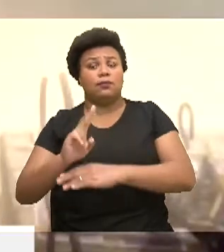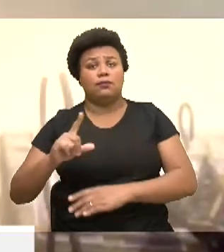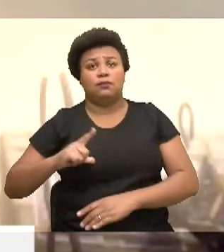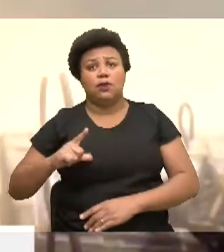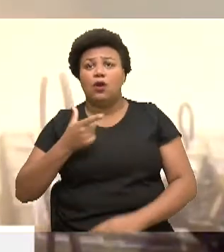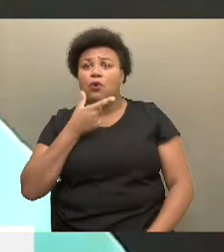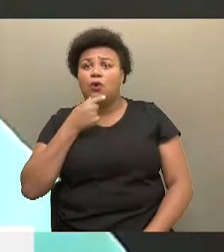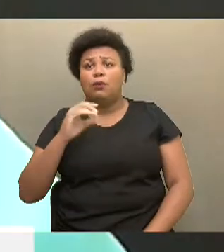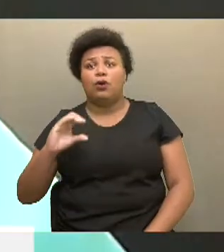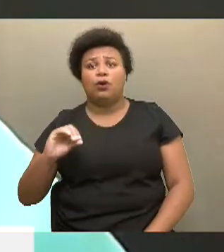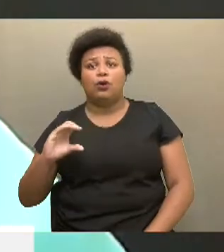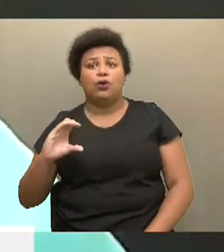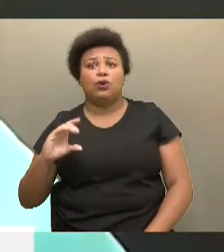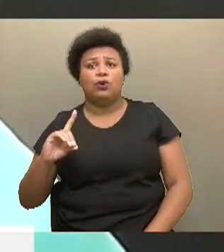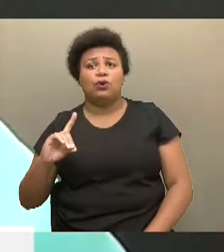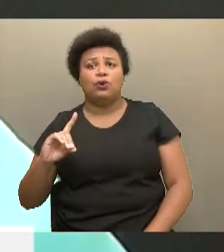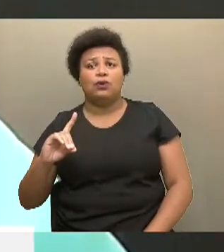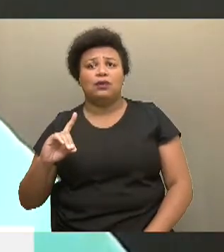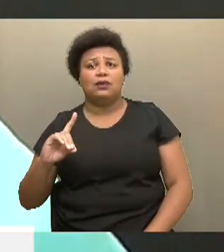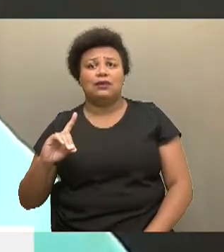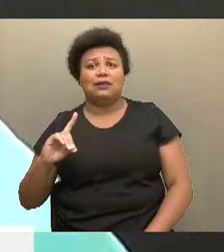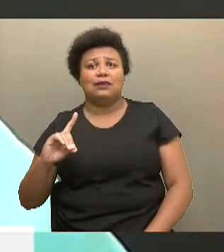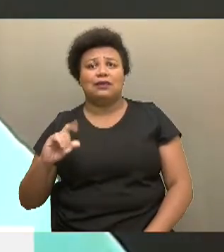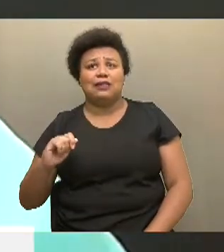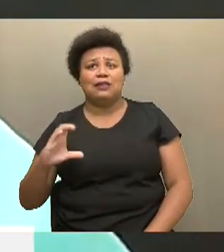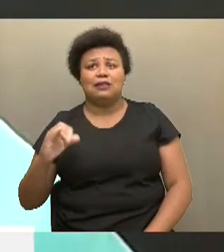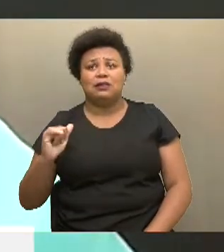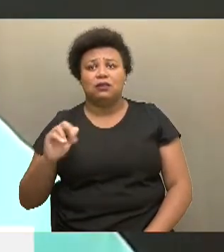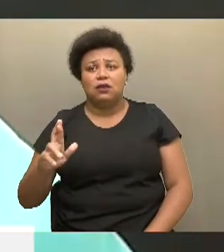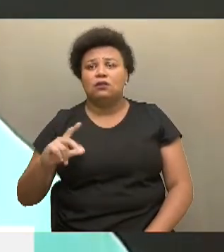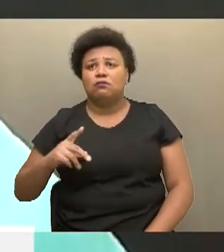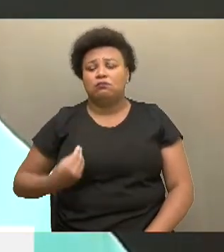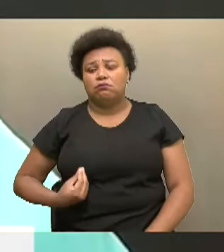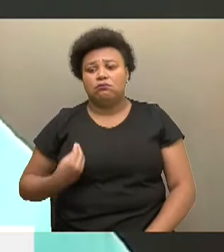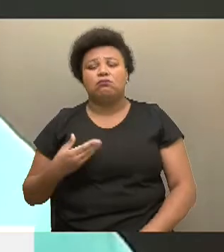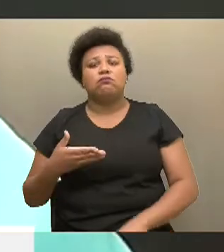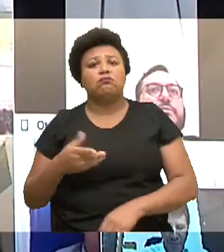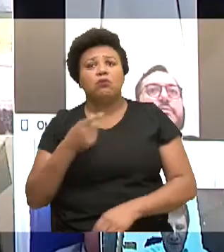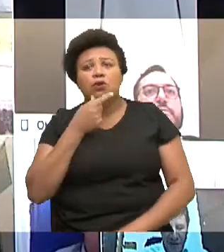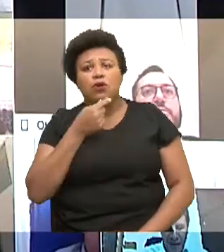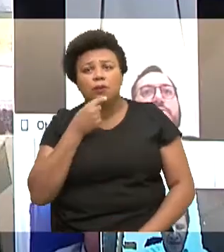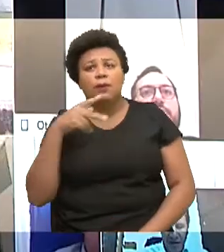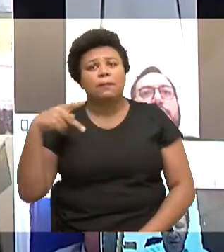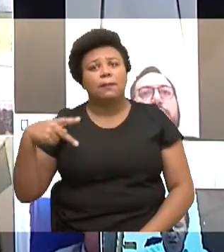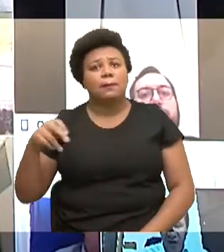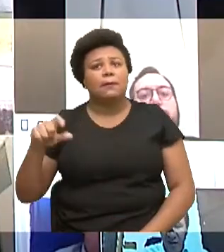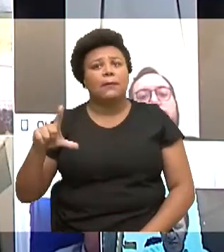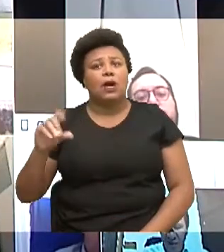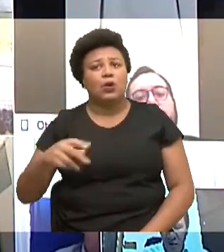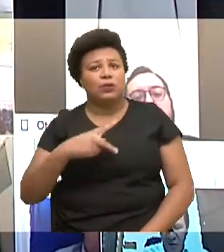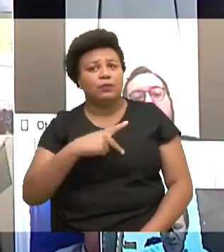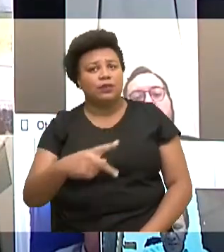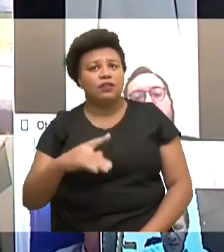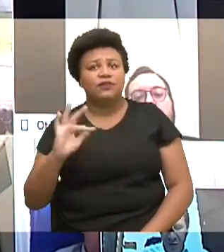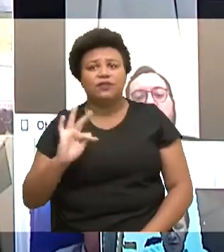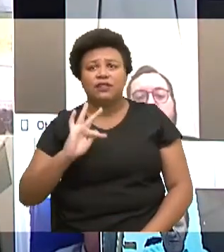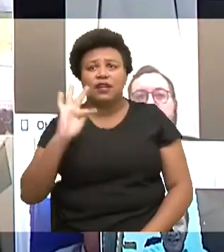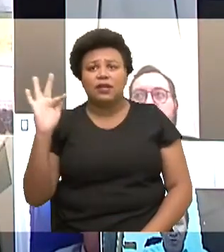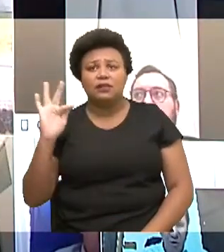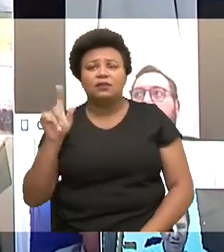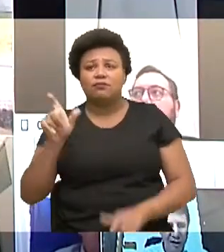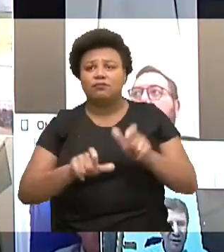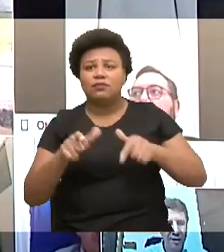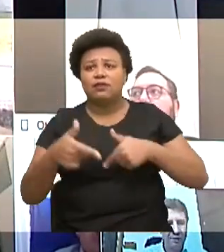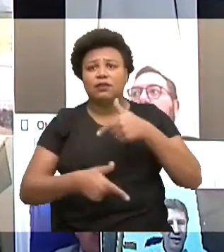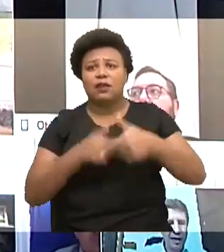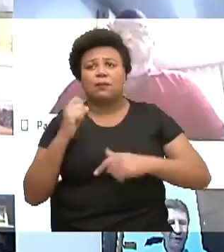Odacir Klein também está acessando conosco a sala. O Paulo Madeira, presidente da Federação dos